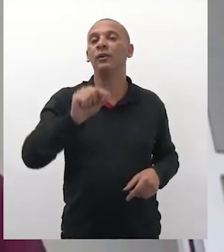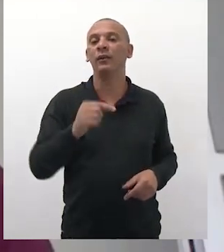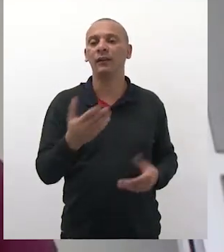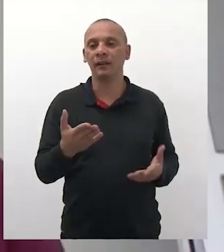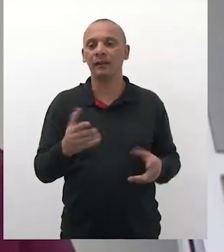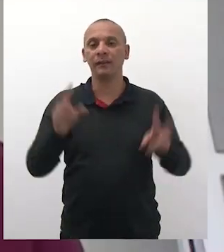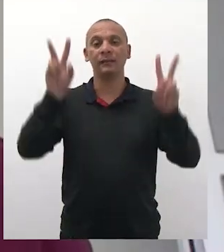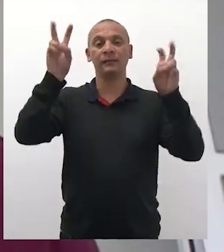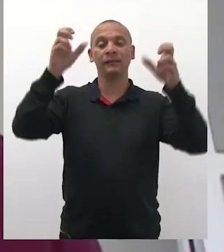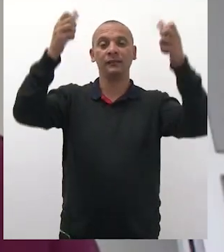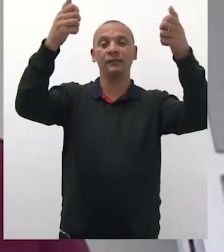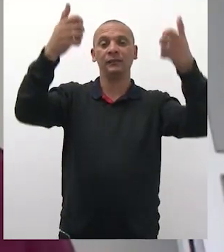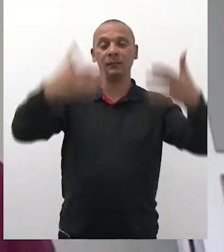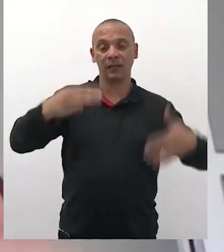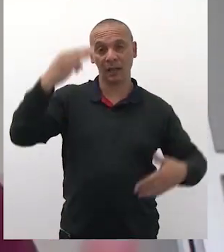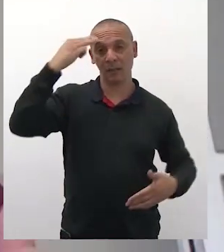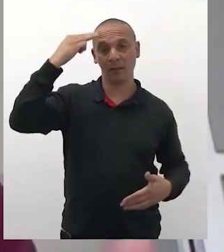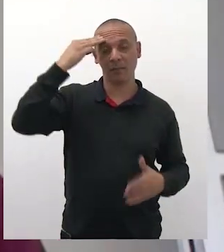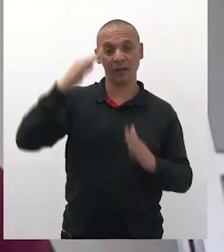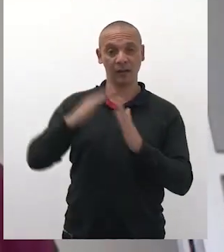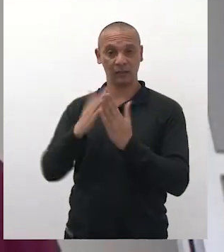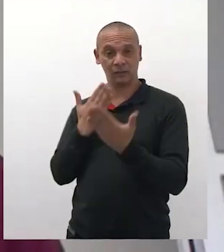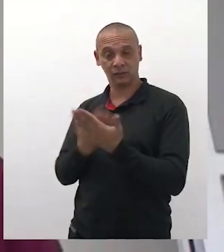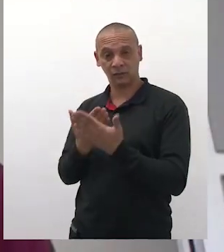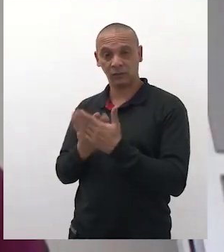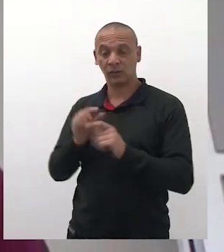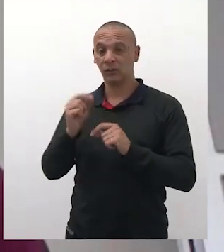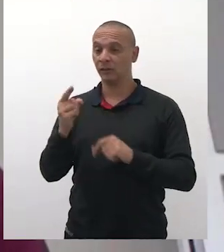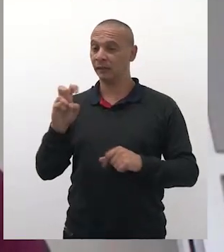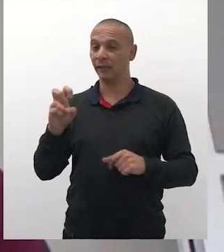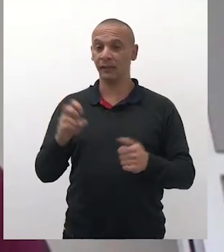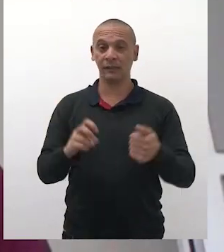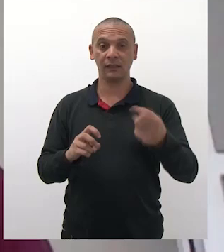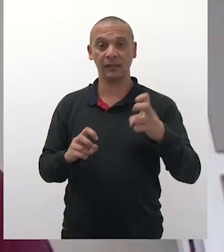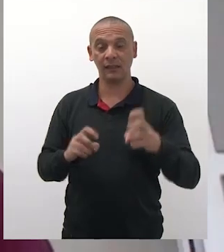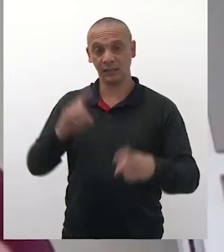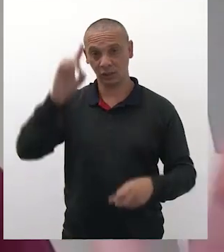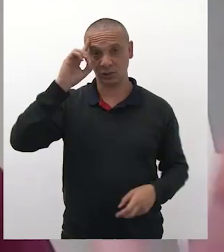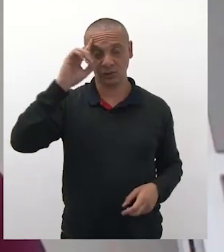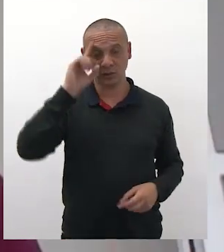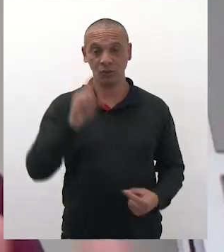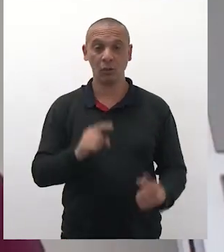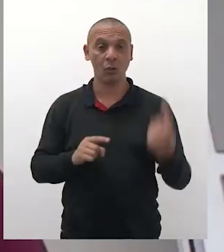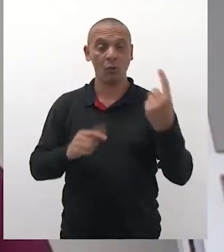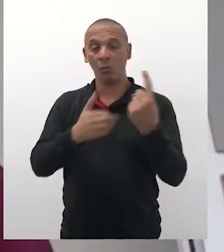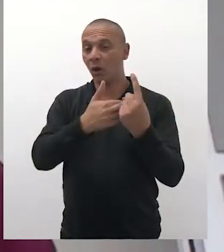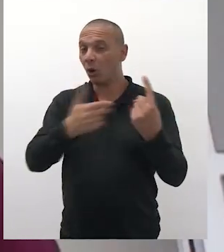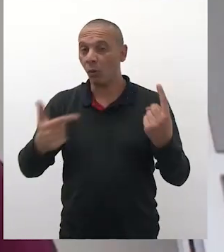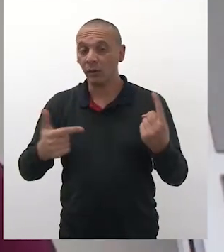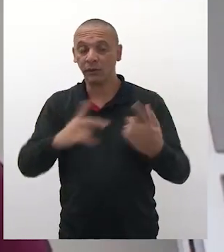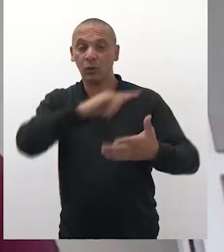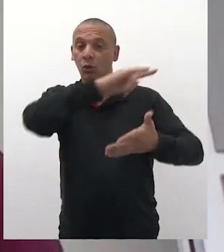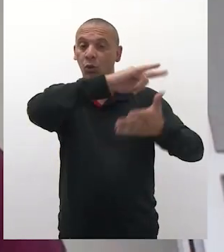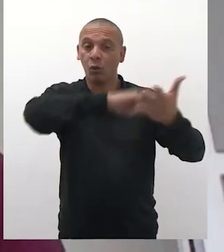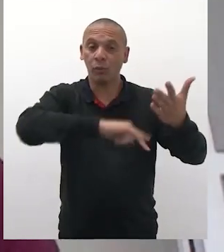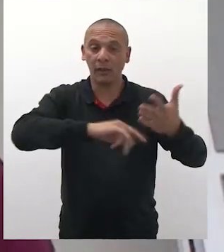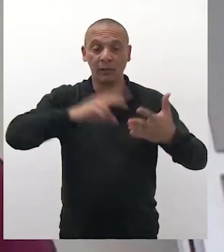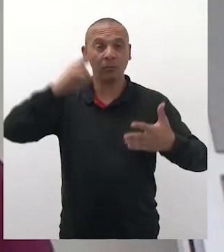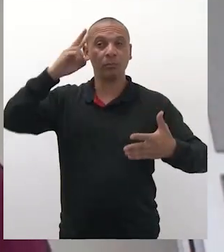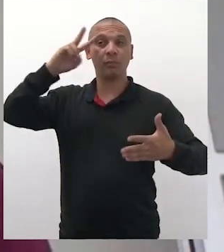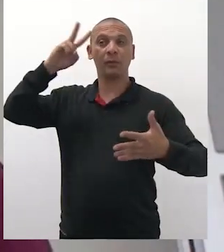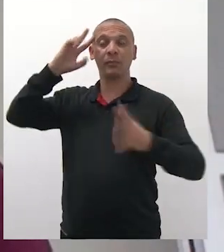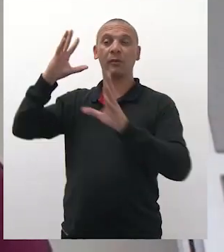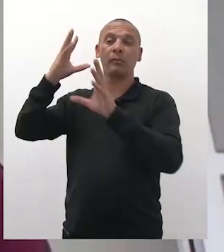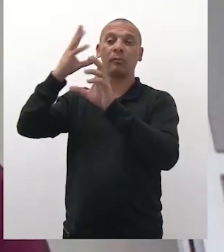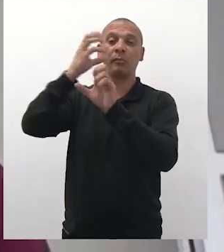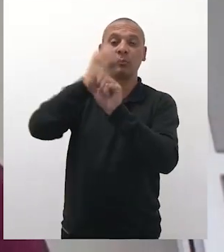destaque, toda essa série Memória Escolar, de 15 em 15 dias, a gente destaca um objeto, um documento do acervo histórico da Escola Caetano